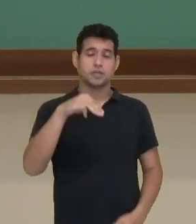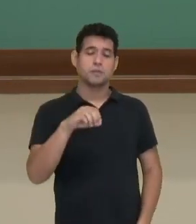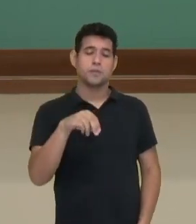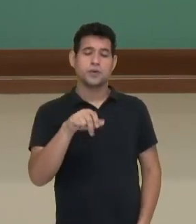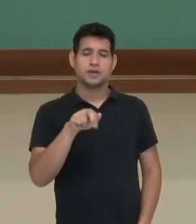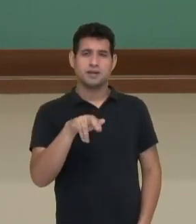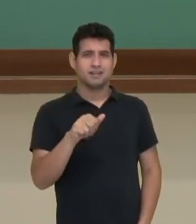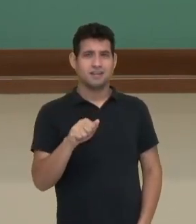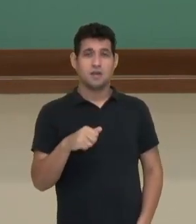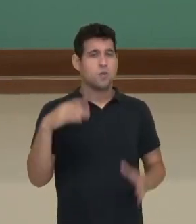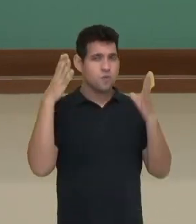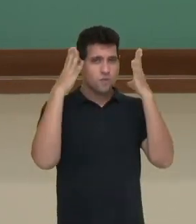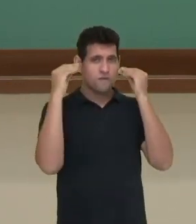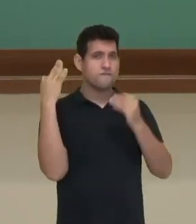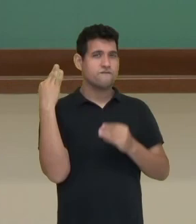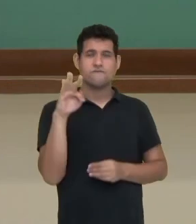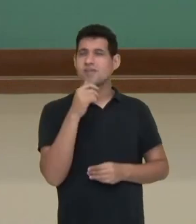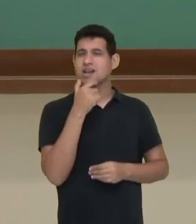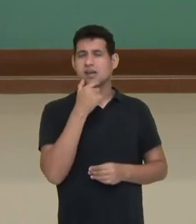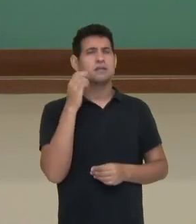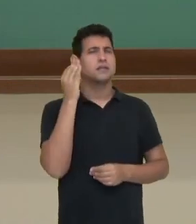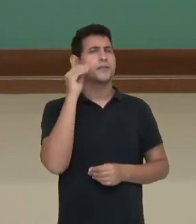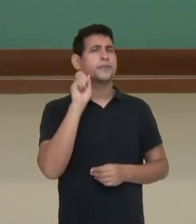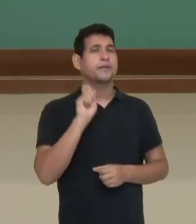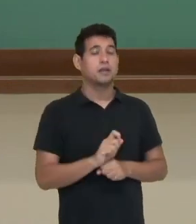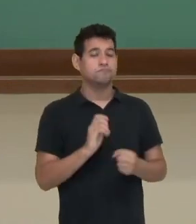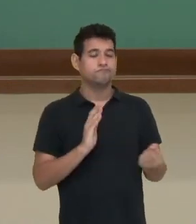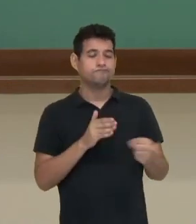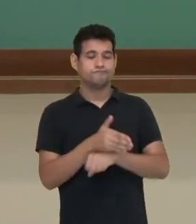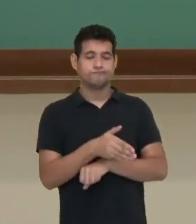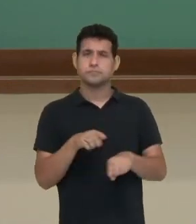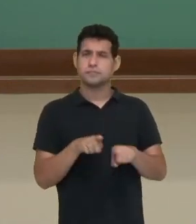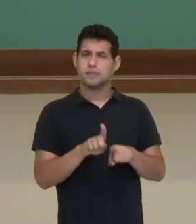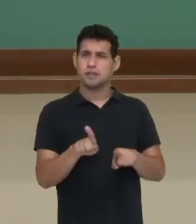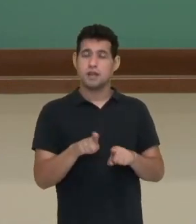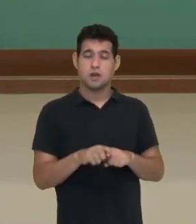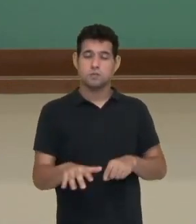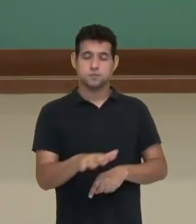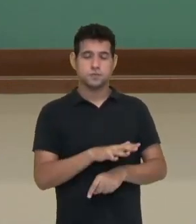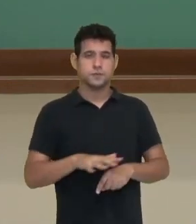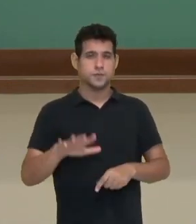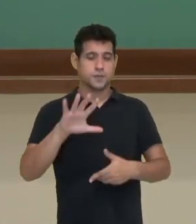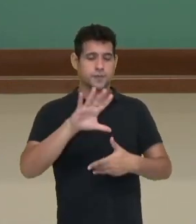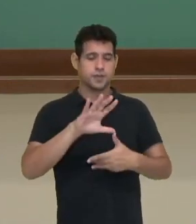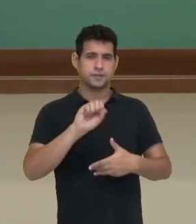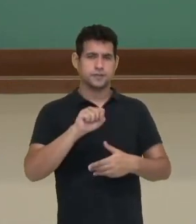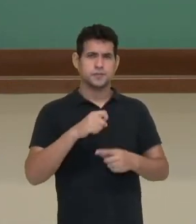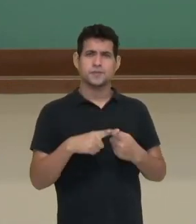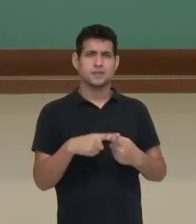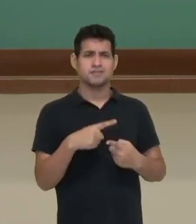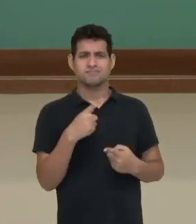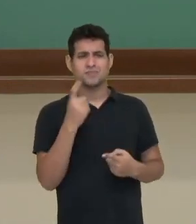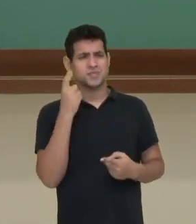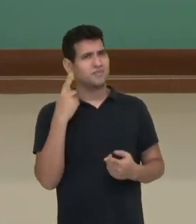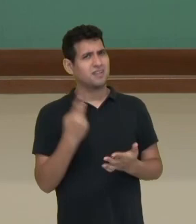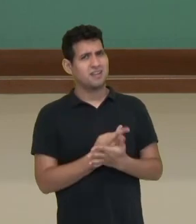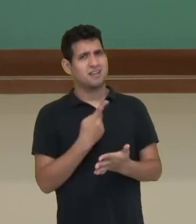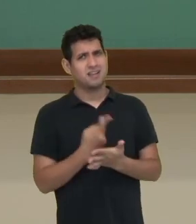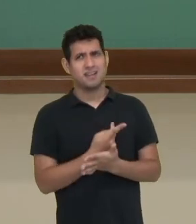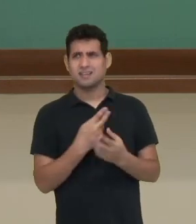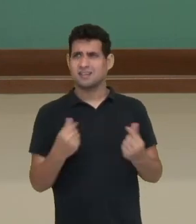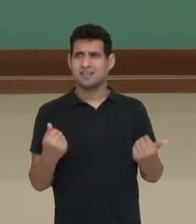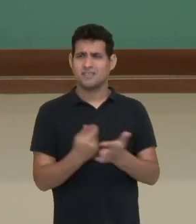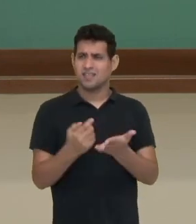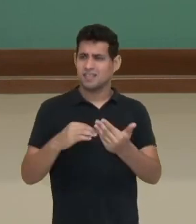holandeses, franceses e ingleses, tentaram então invadir essas terras na América, porque eles não achavam justo as terras